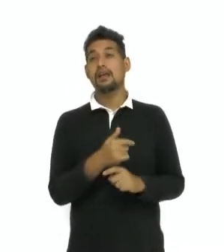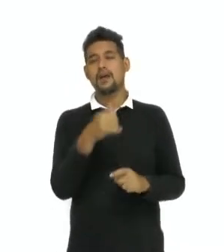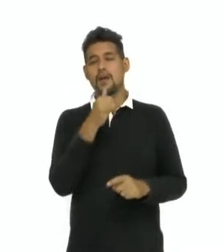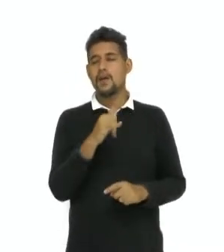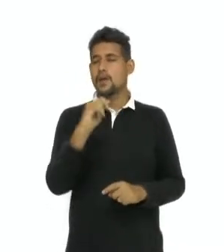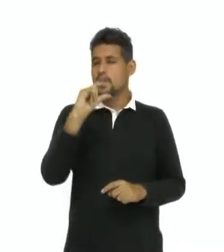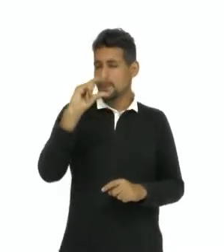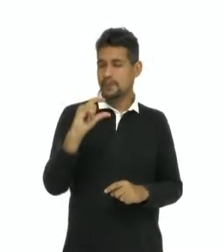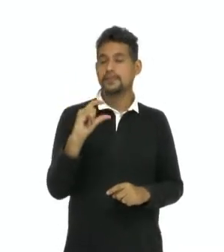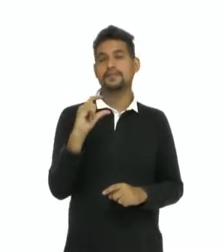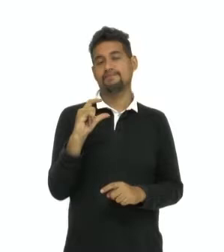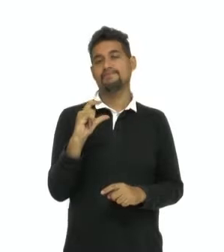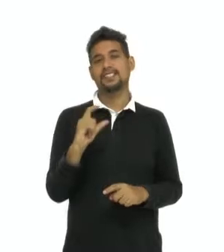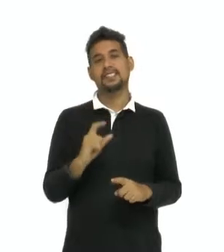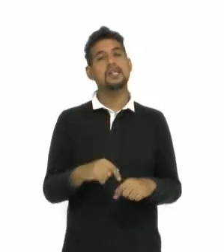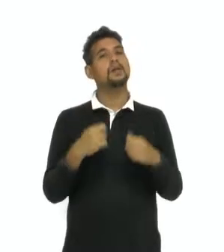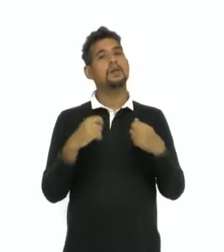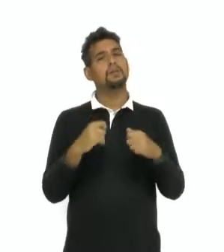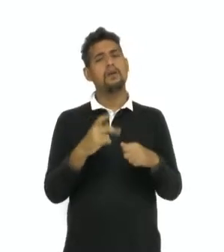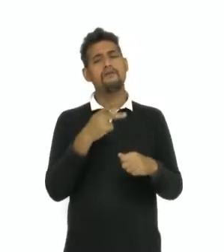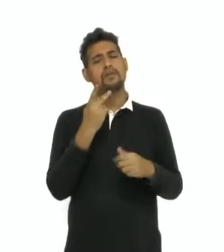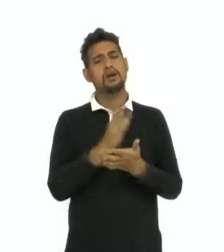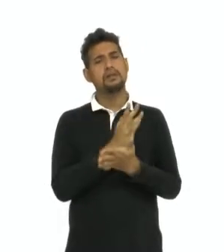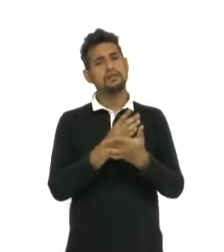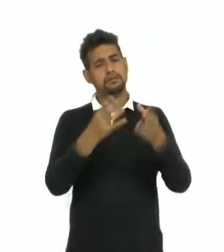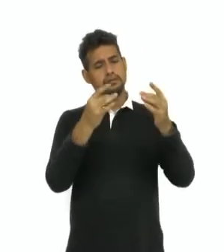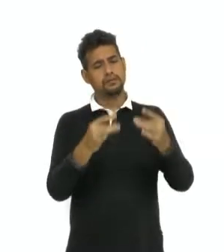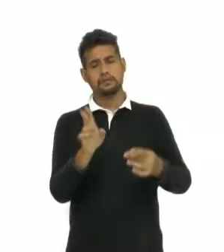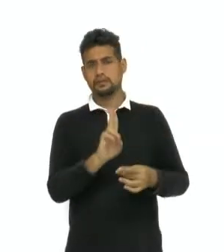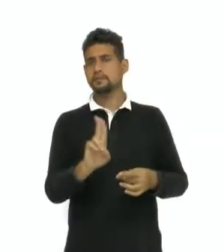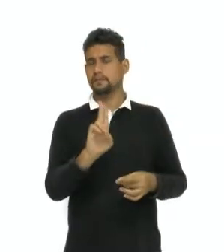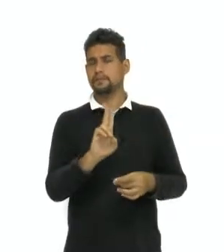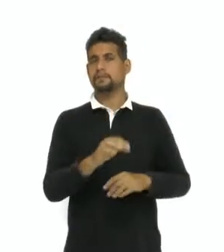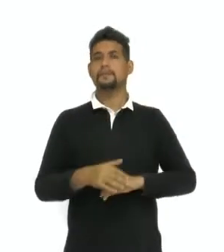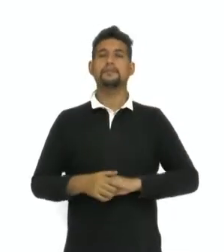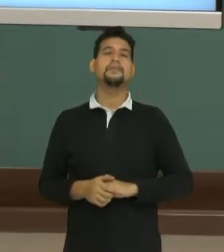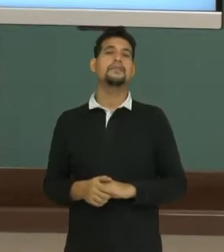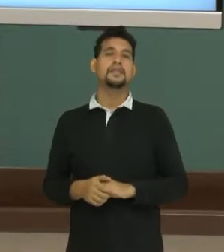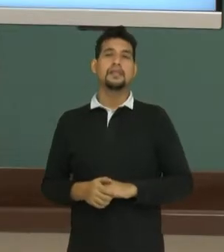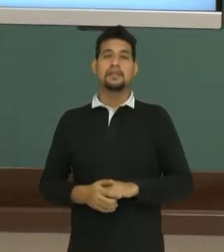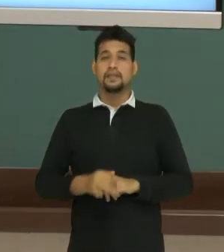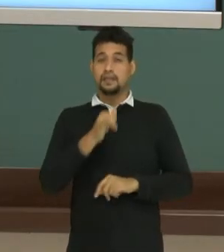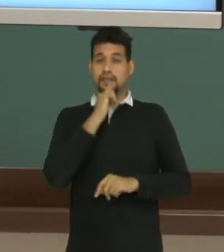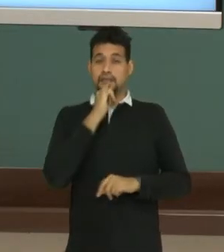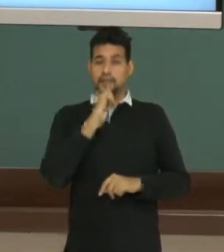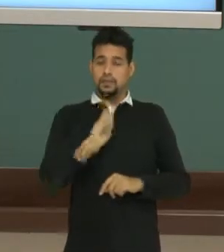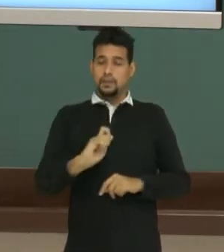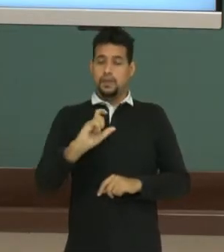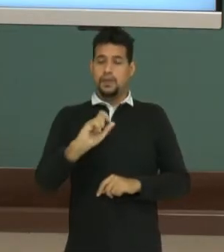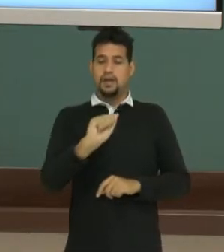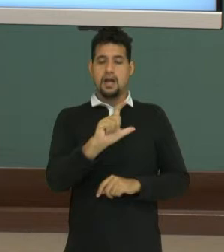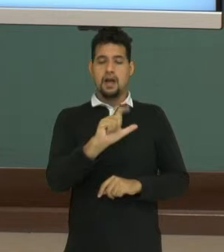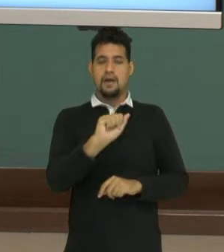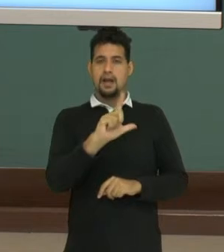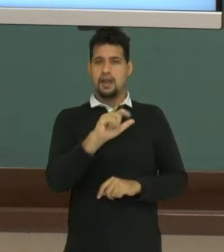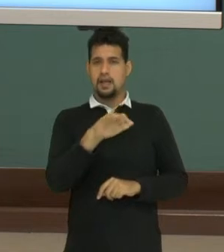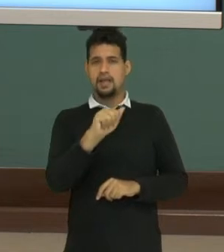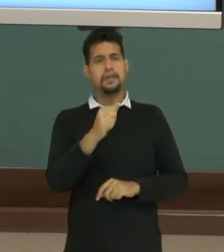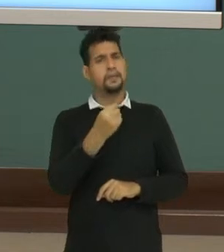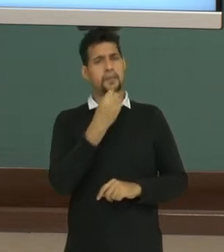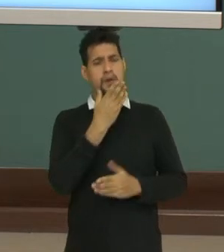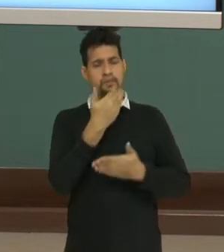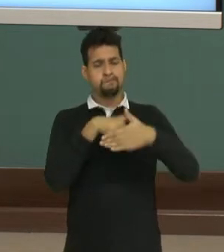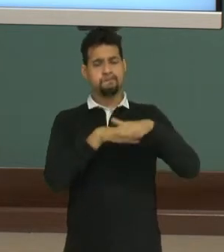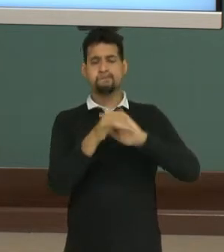energia. Desse modo, é possível citar algumas aplicações dos dispositivos. Então, as pilhas alcalinas, elas apresentam uma boa